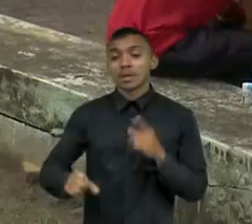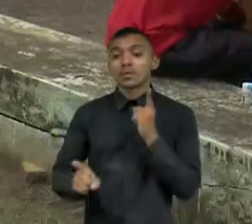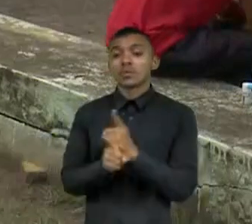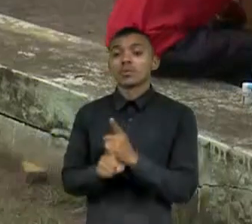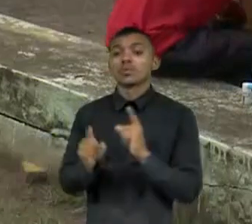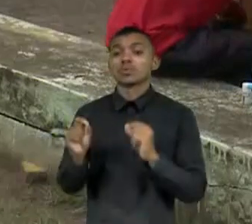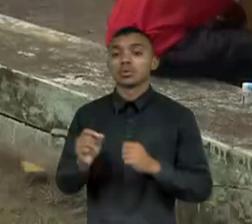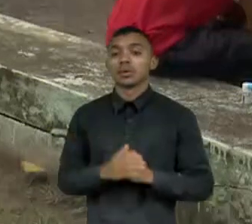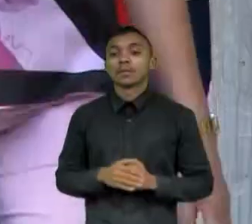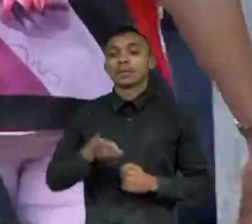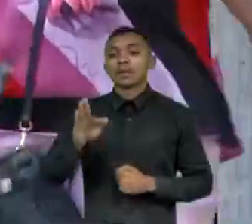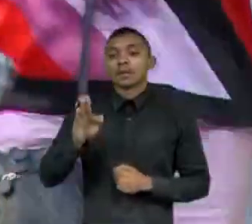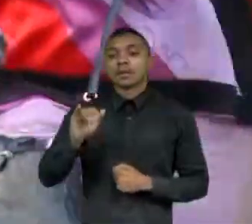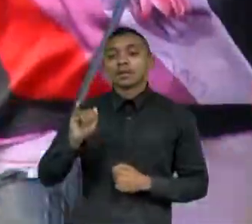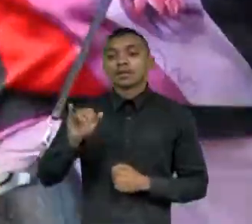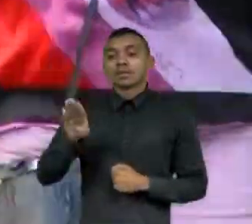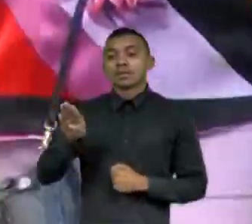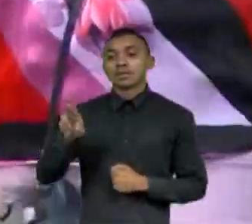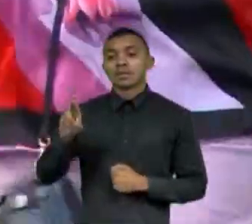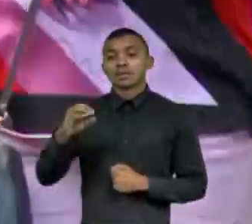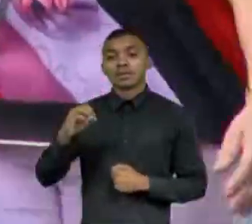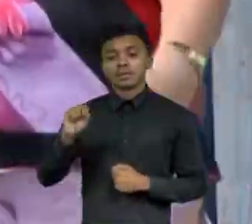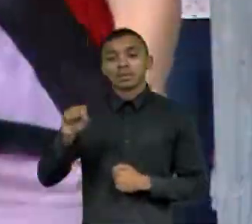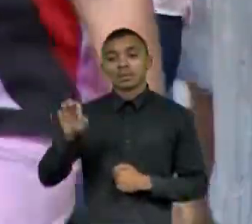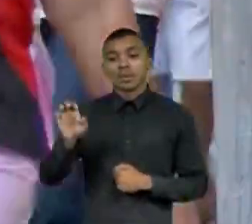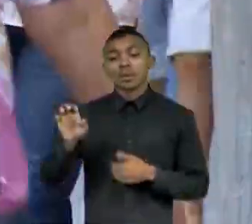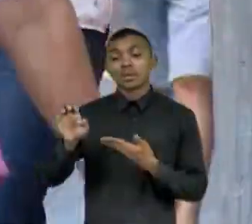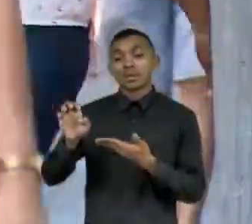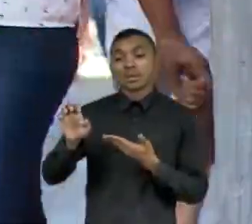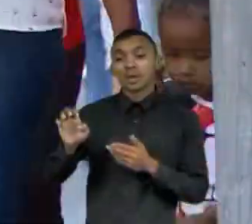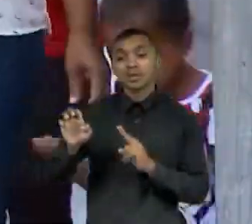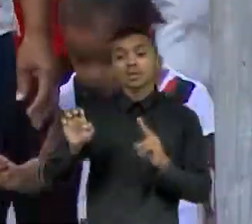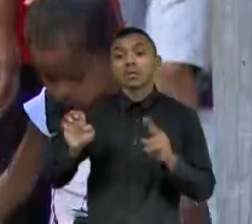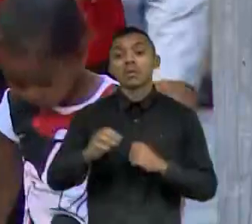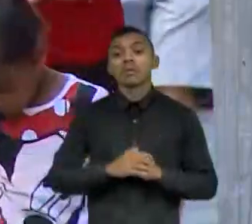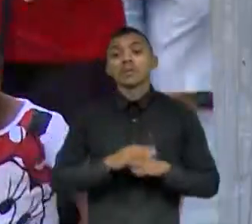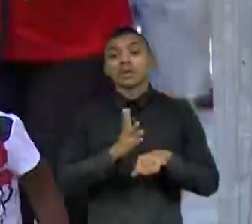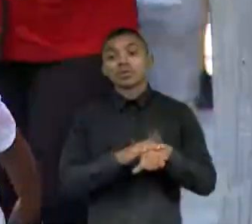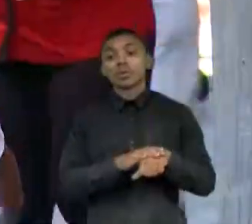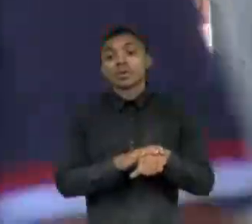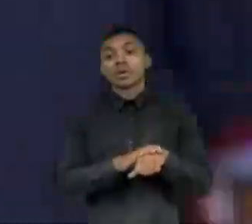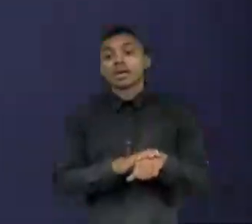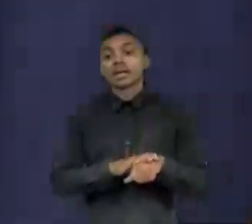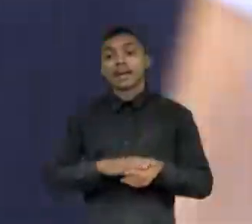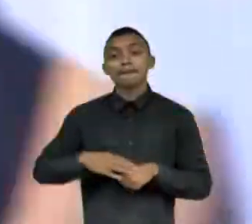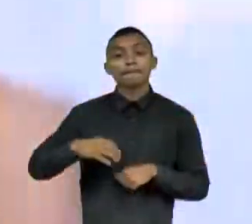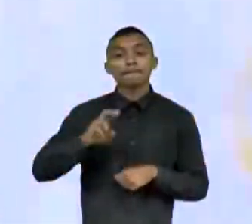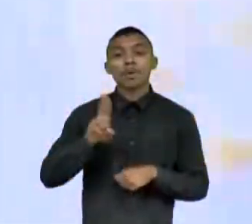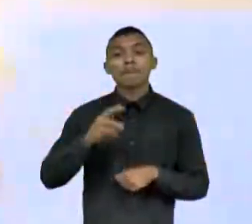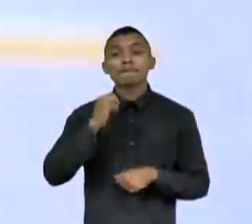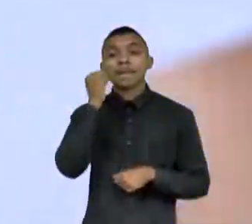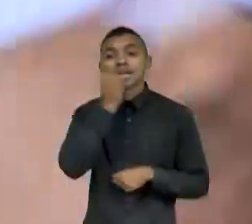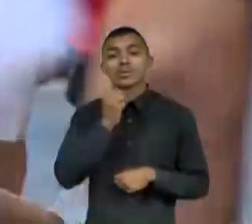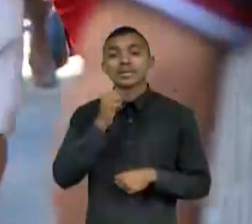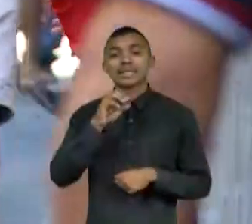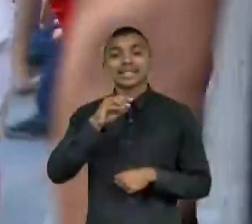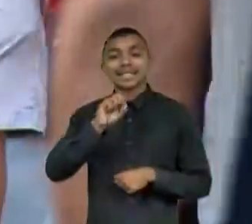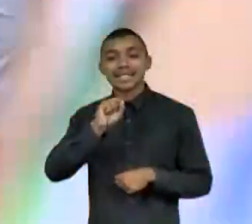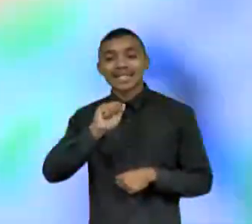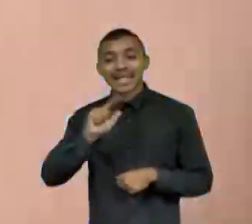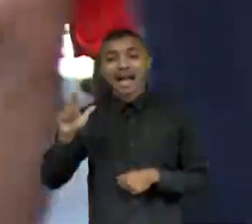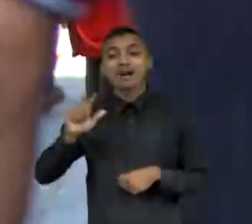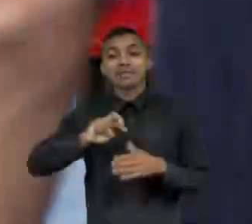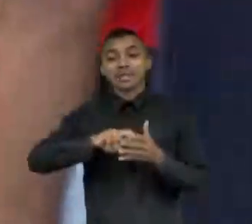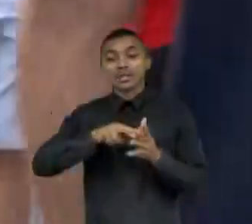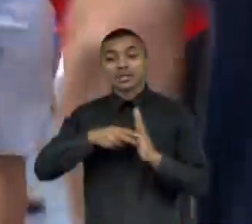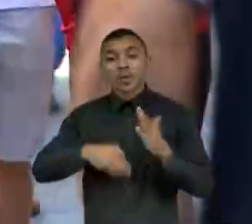a fibrose cística. A fibrose cística, também conhecida como doença do beijo salgado ou mucoviscidose, é uma patologia